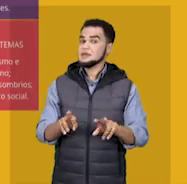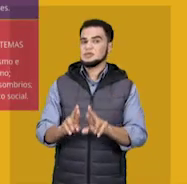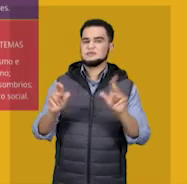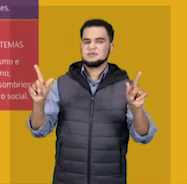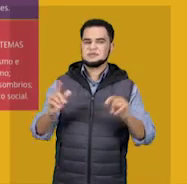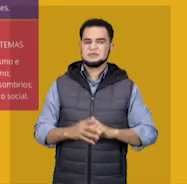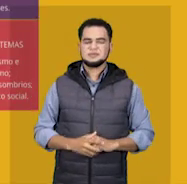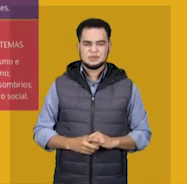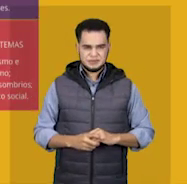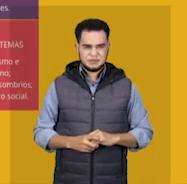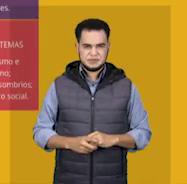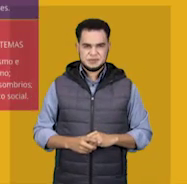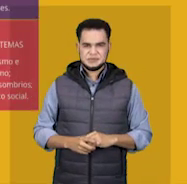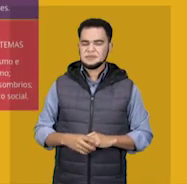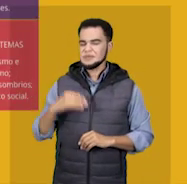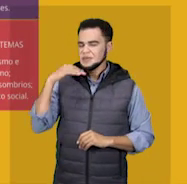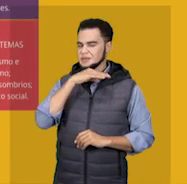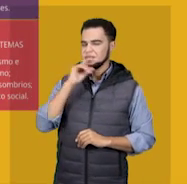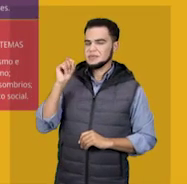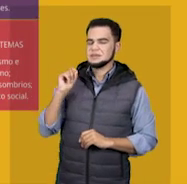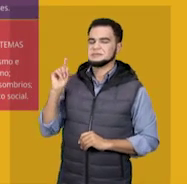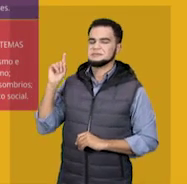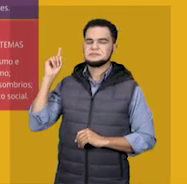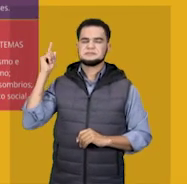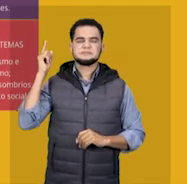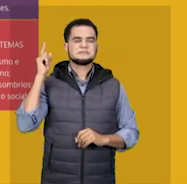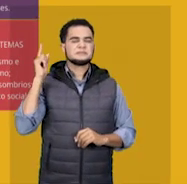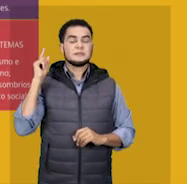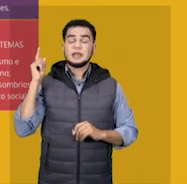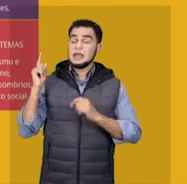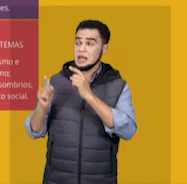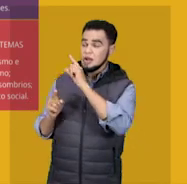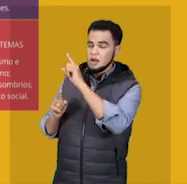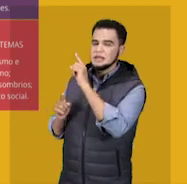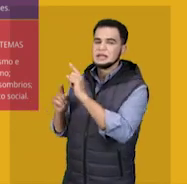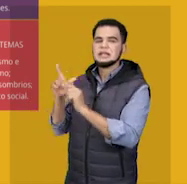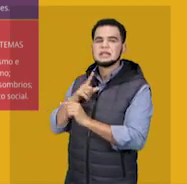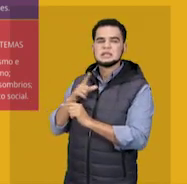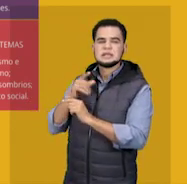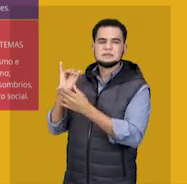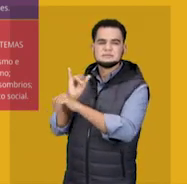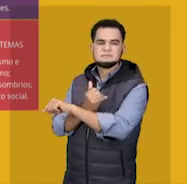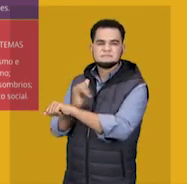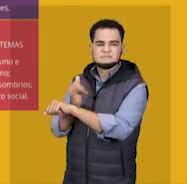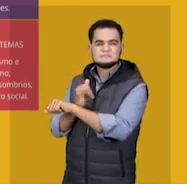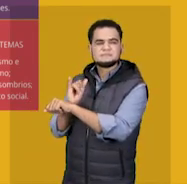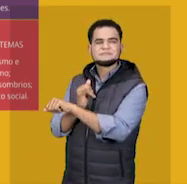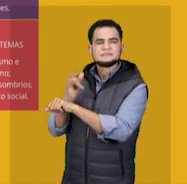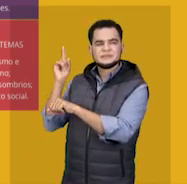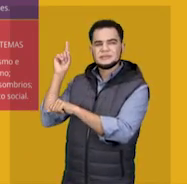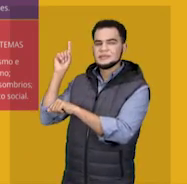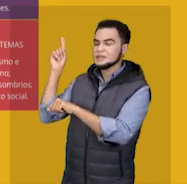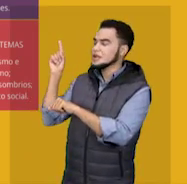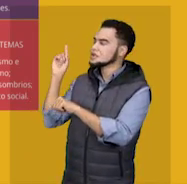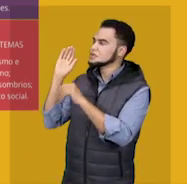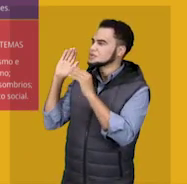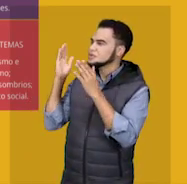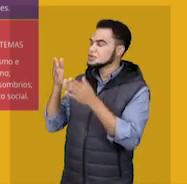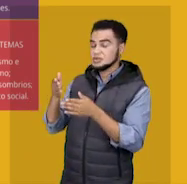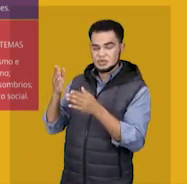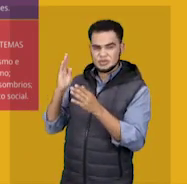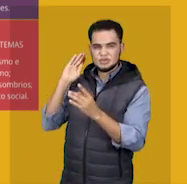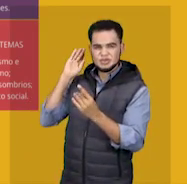Então, olha, o realismo ele tem uma linguagem direta e uso de adjetivos realistas, enquanto que o naturalismo tem uma linguagem